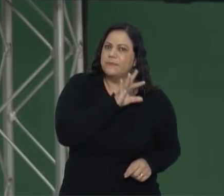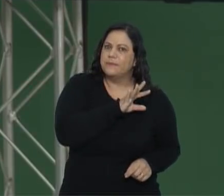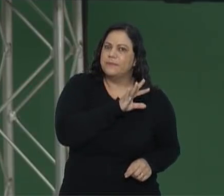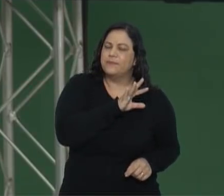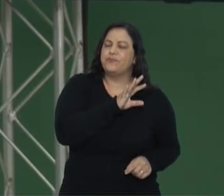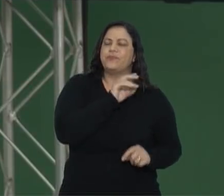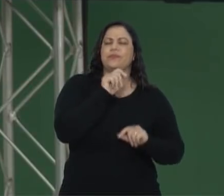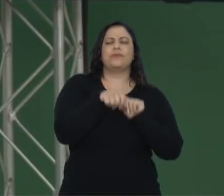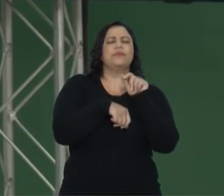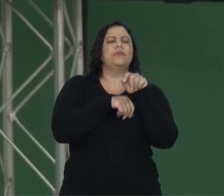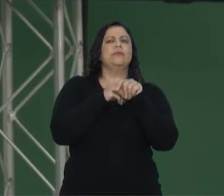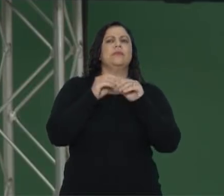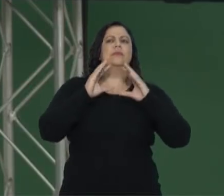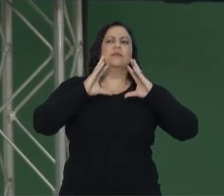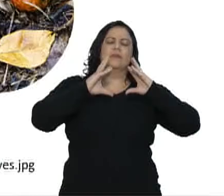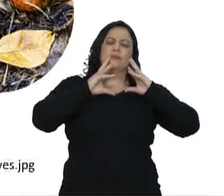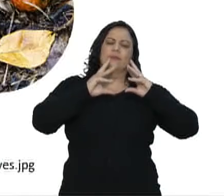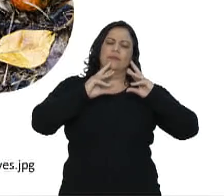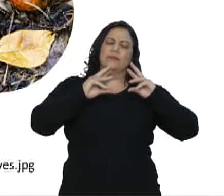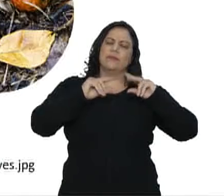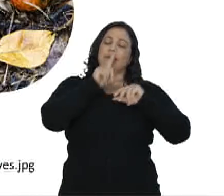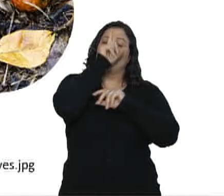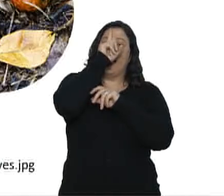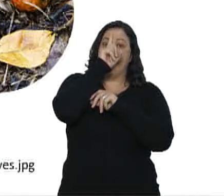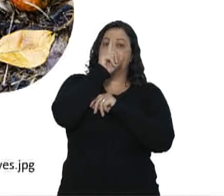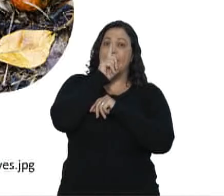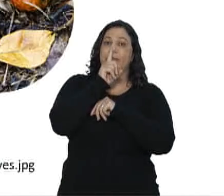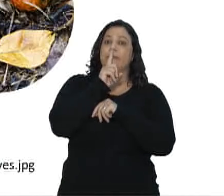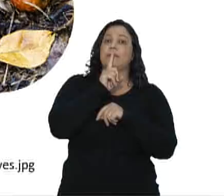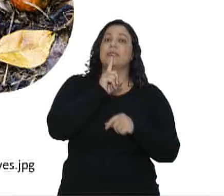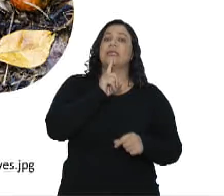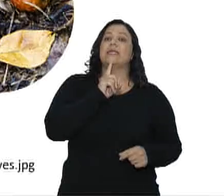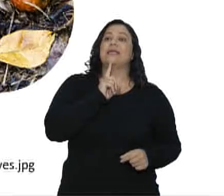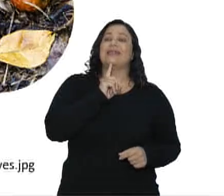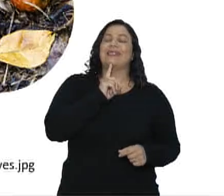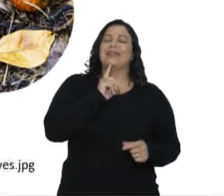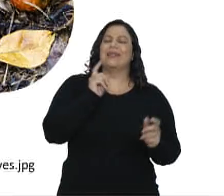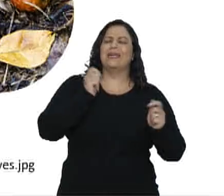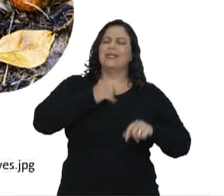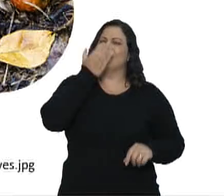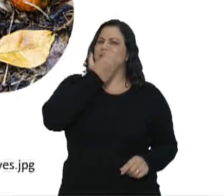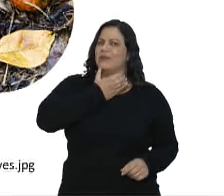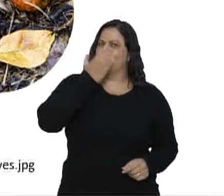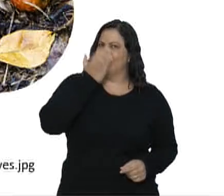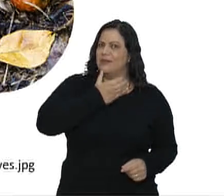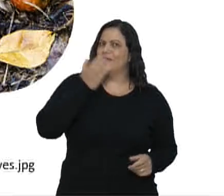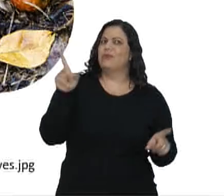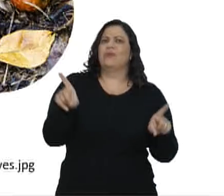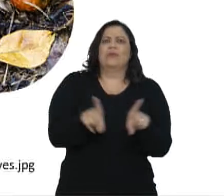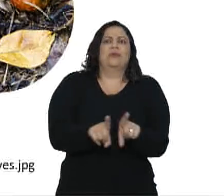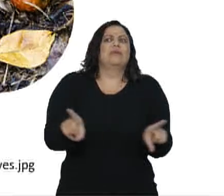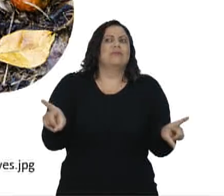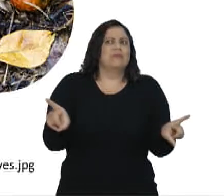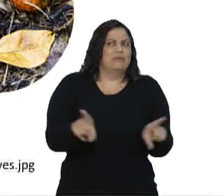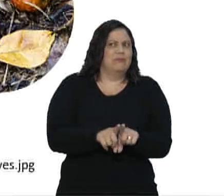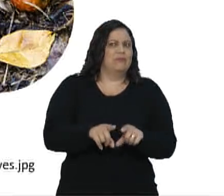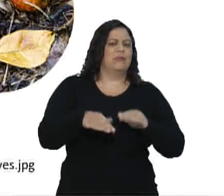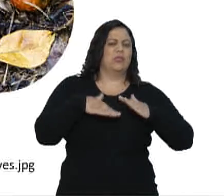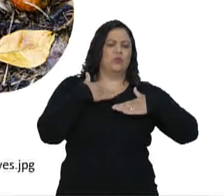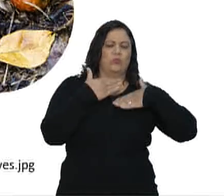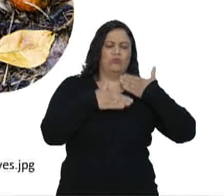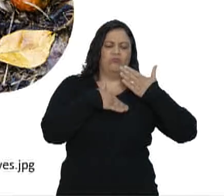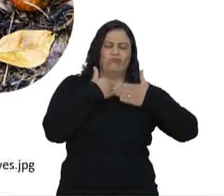vai amadurecendo e vai ficando amarelinha. Então, essas frutas, elas também no seu processo